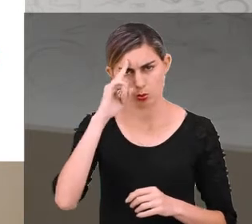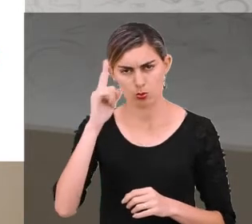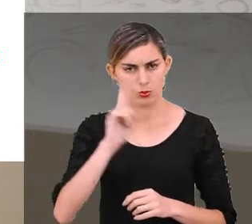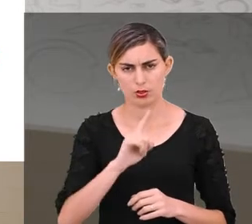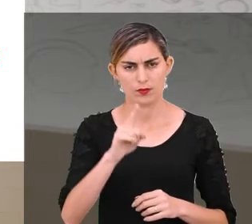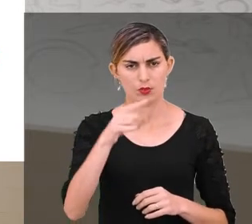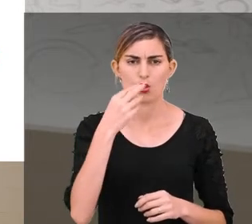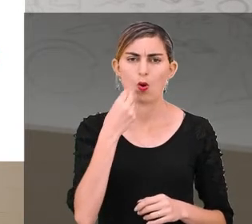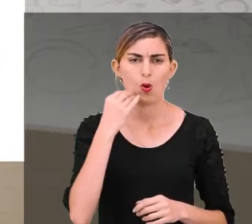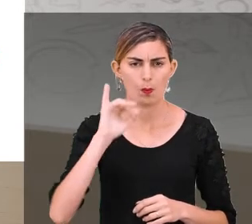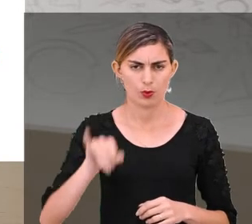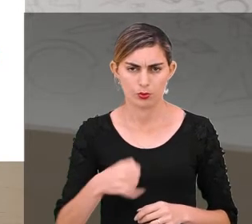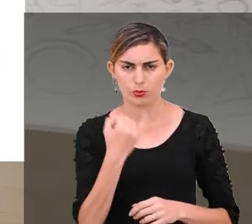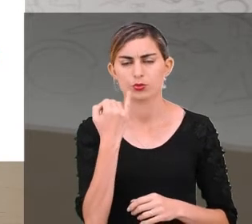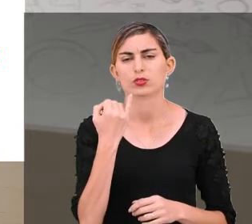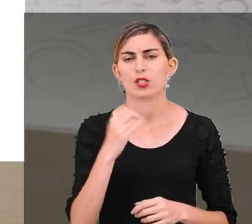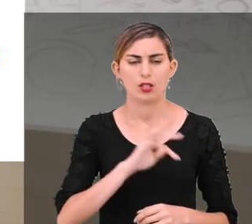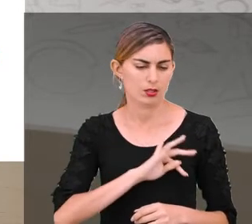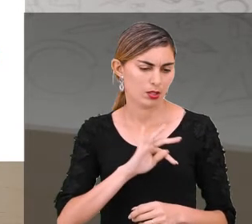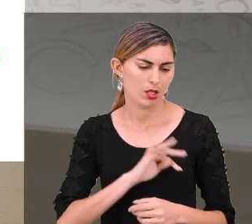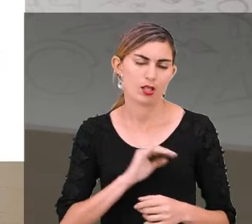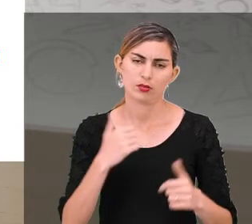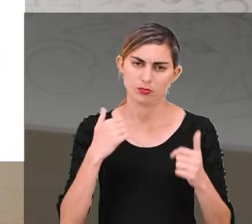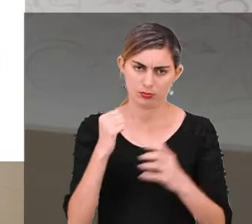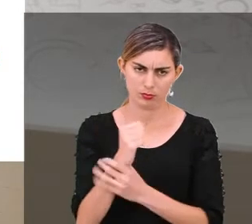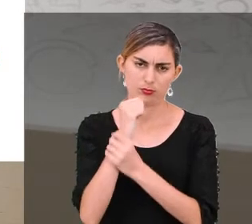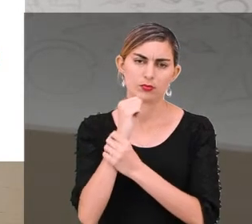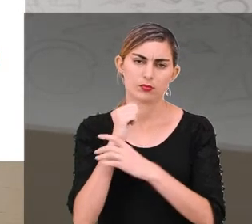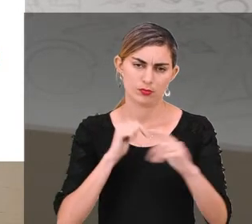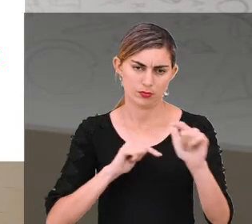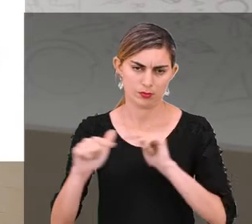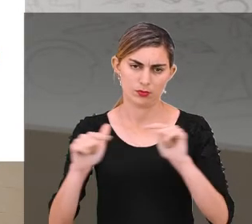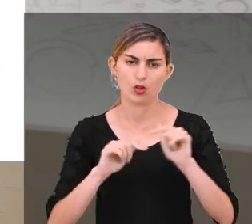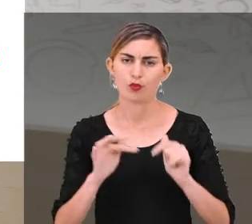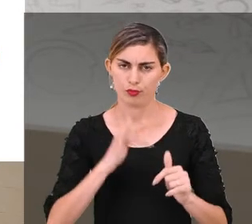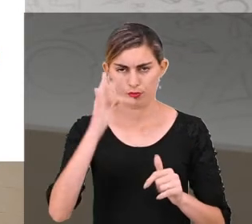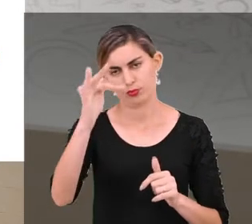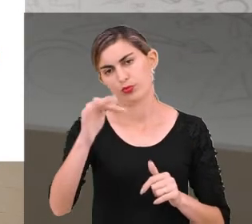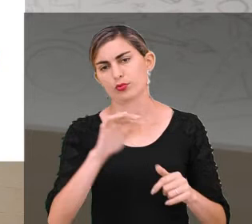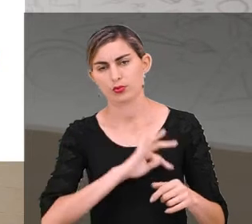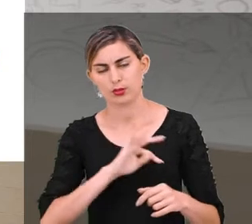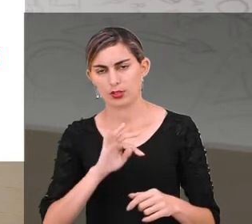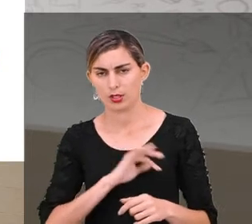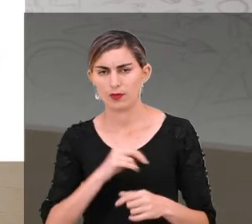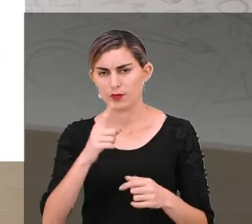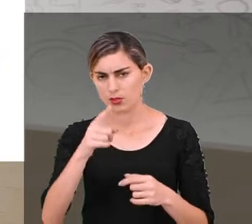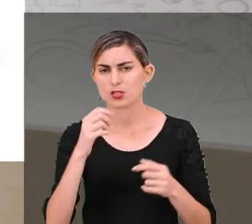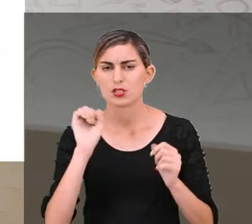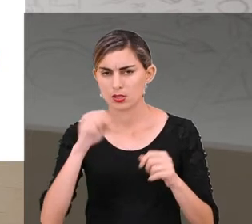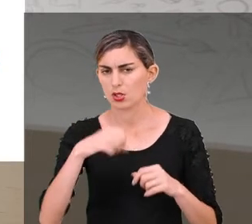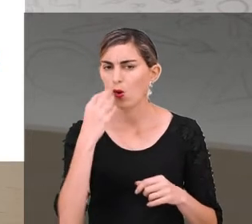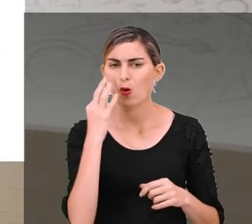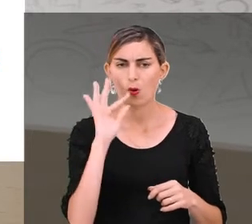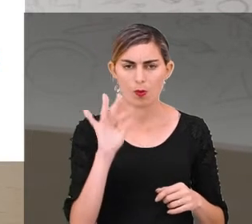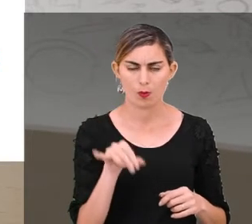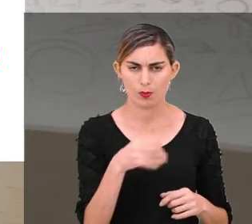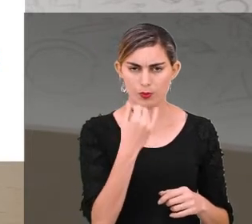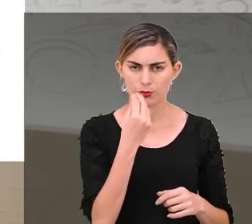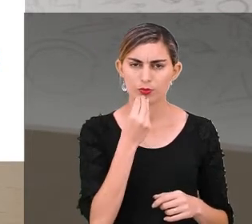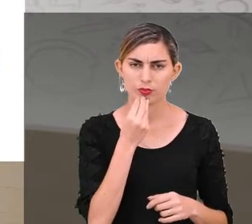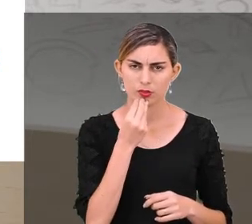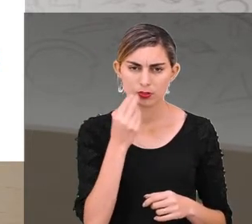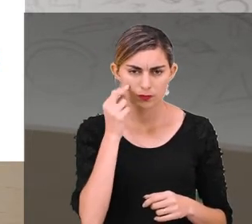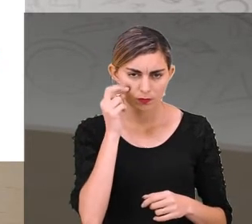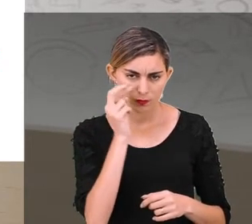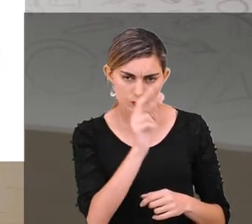Não sei se você ainda teve a oportunidade, mas como técnico em segurança do trabalho, futuro técnico, você vai ter sim a oportunidade de